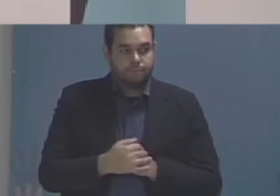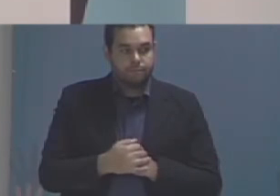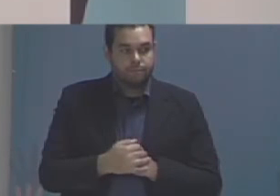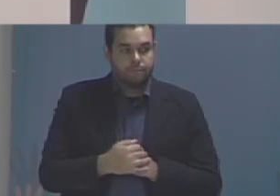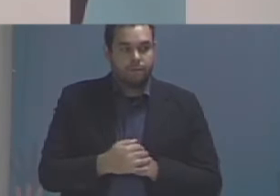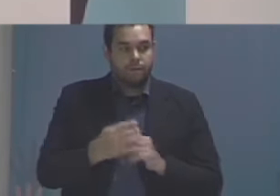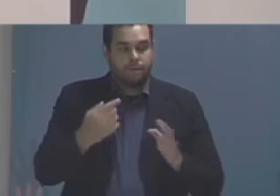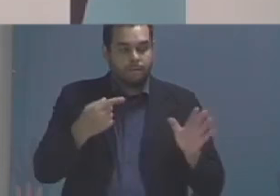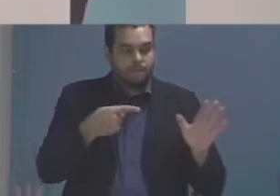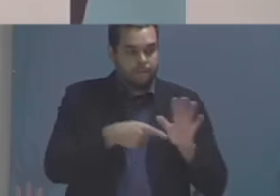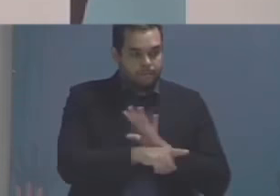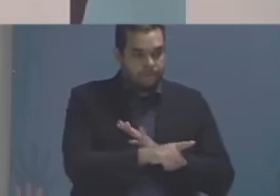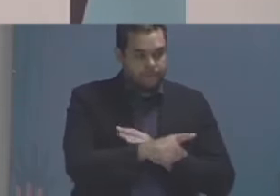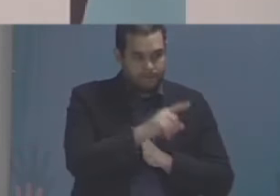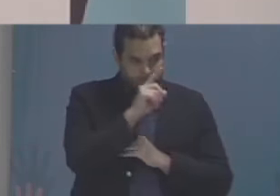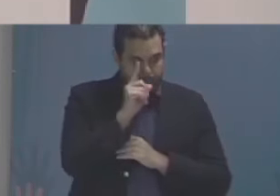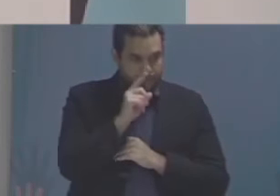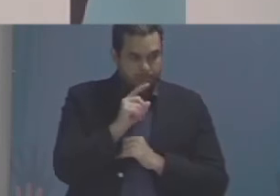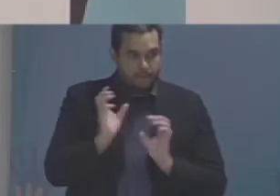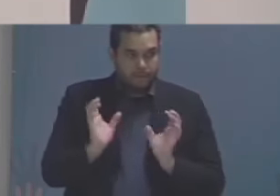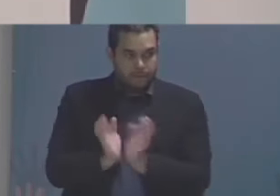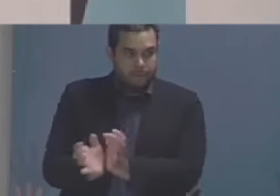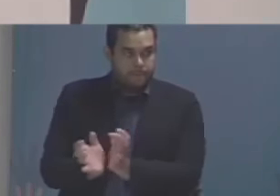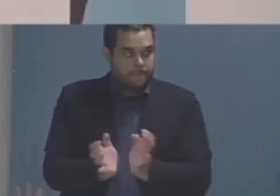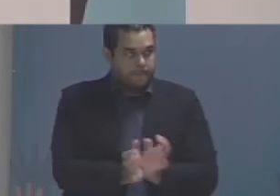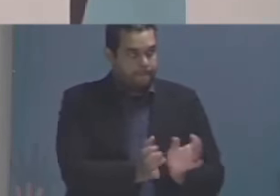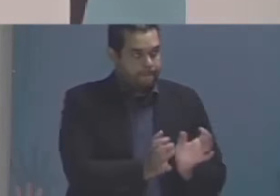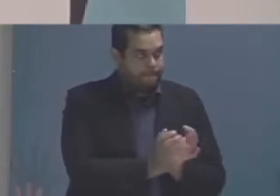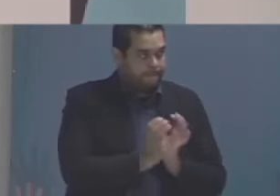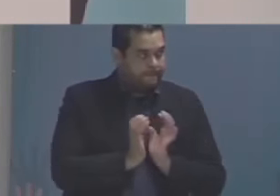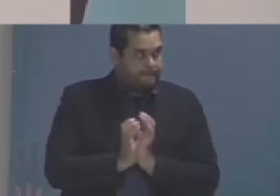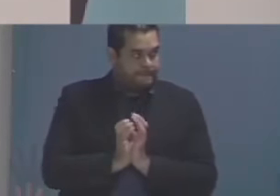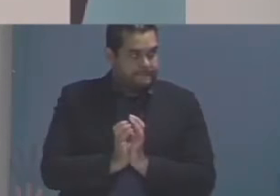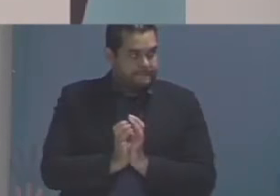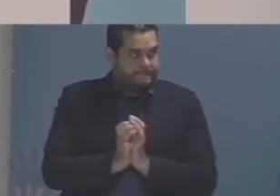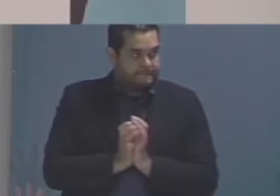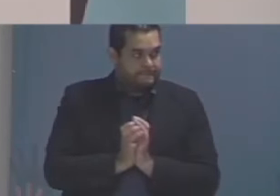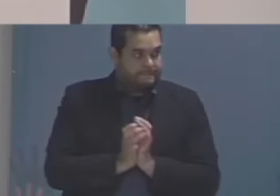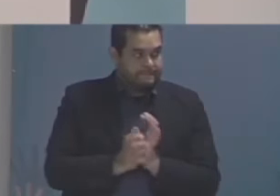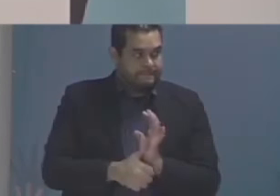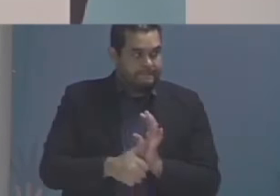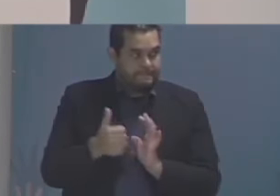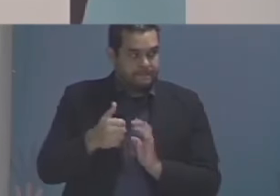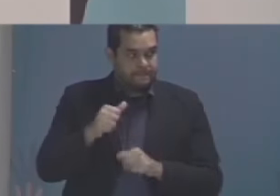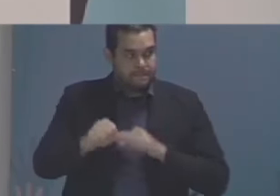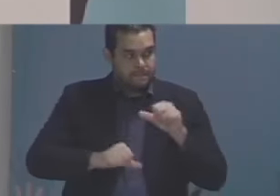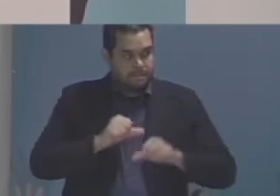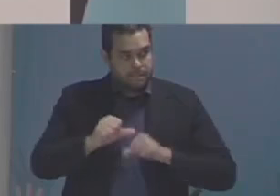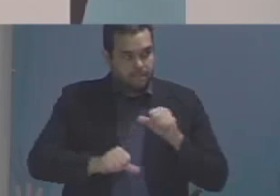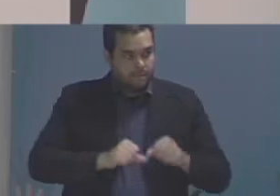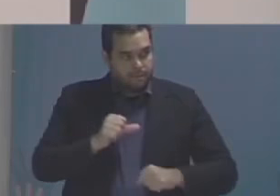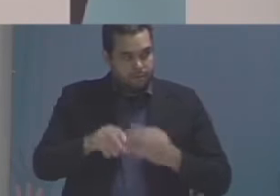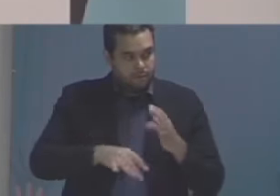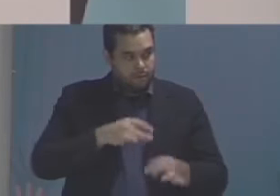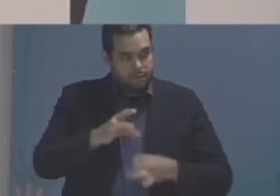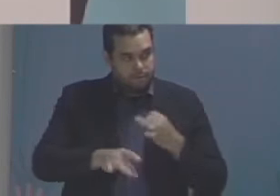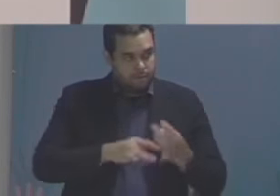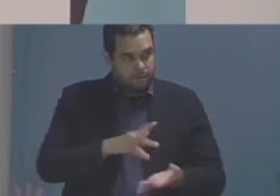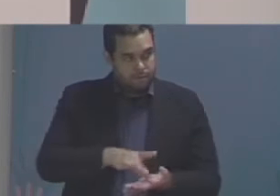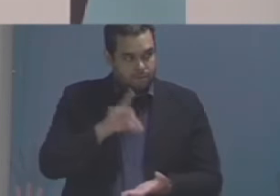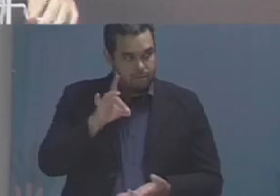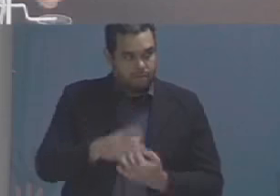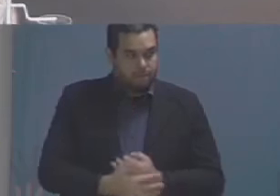das perguntas, e uma chapa pergunta, a outra responde. A primeira rodada pode fazer o sorteio, por